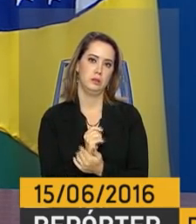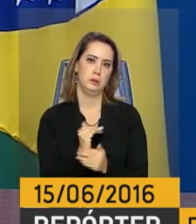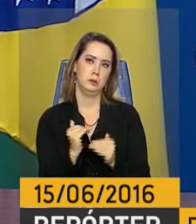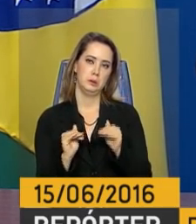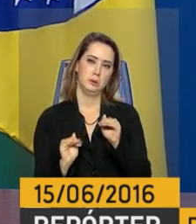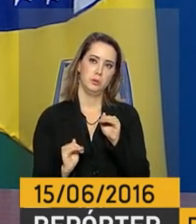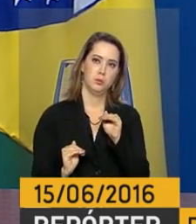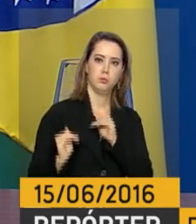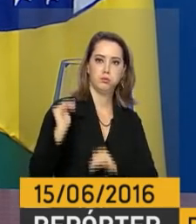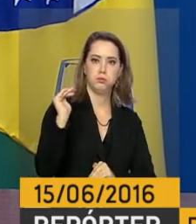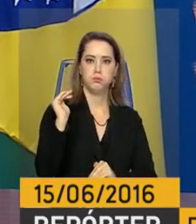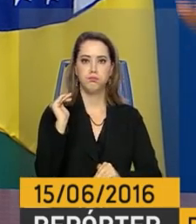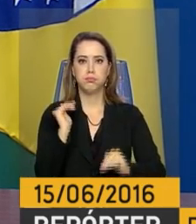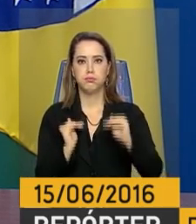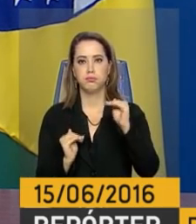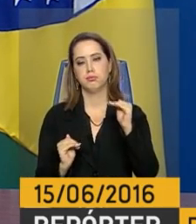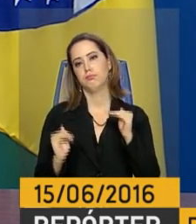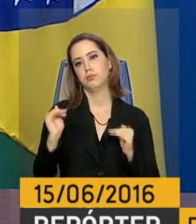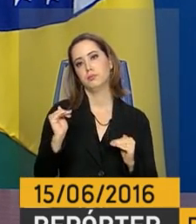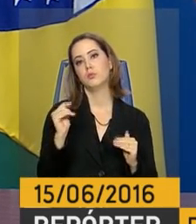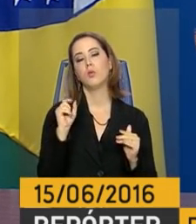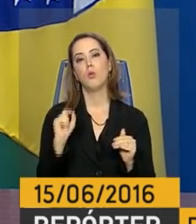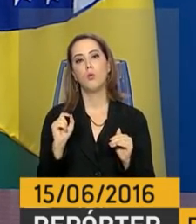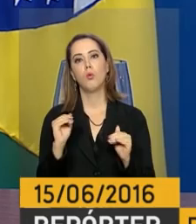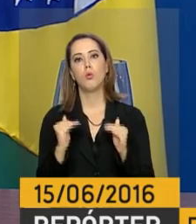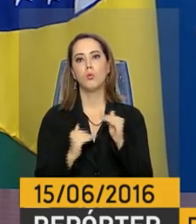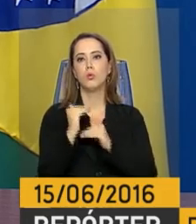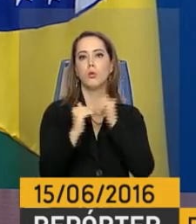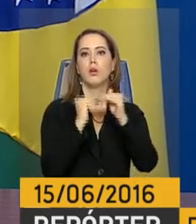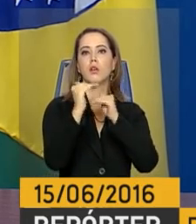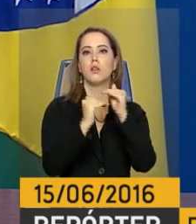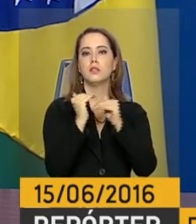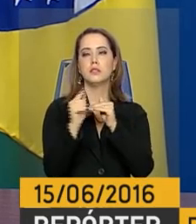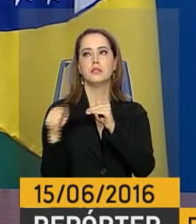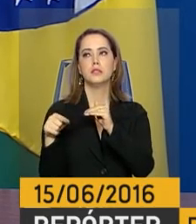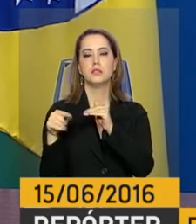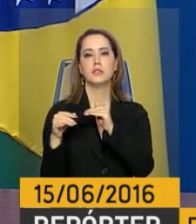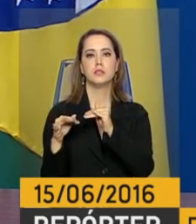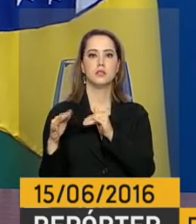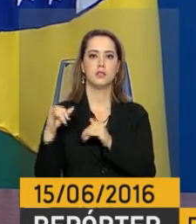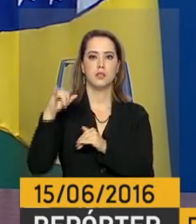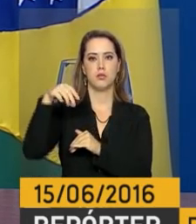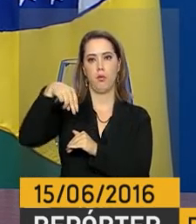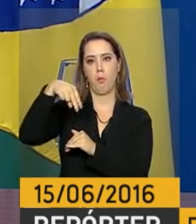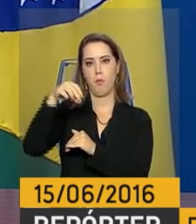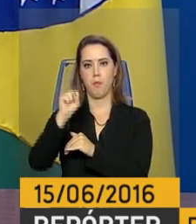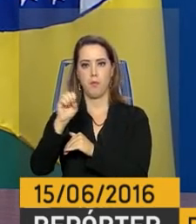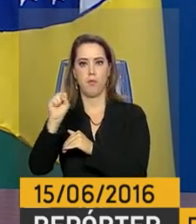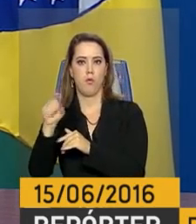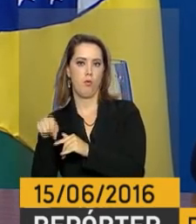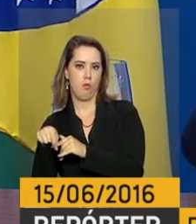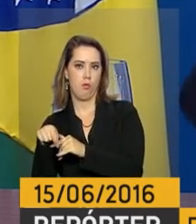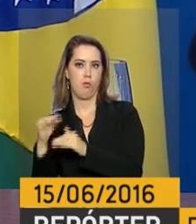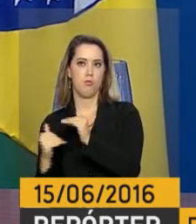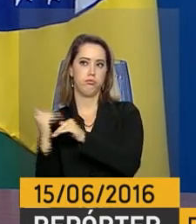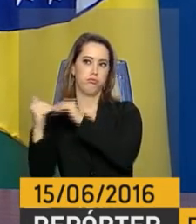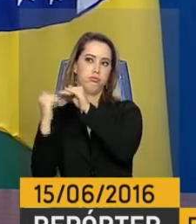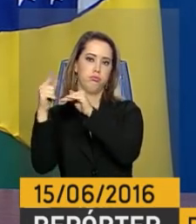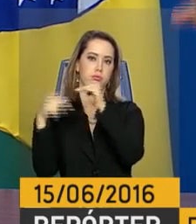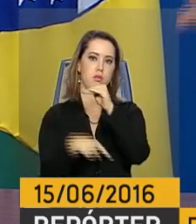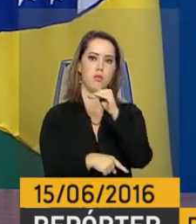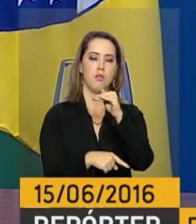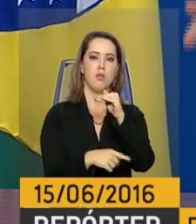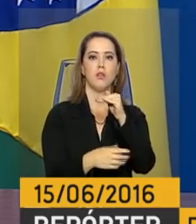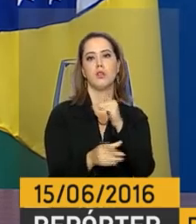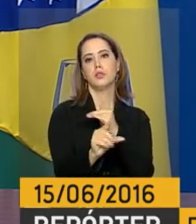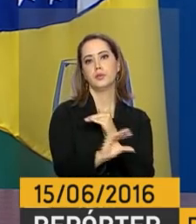desequilíbrios futuros no orçamento com crescimento eh maior de algumas despesas em relação a outras, por